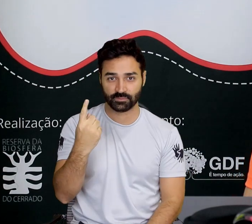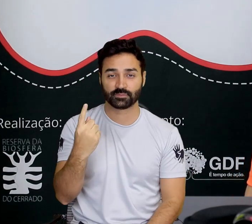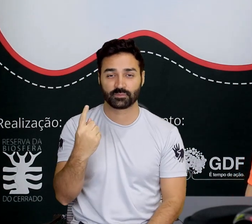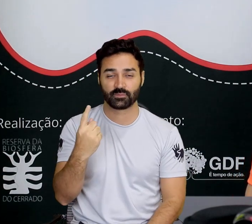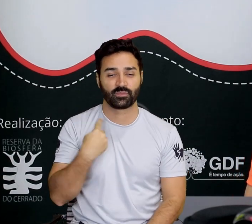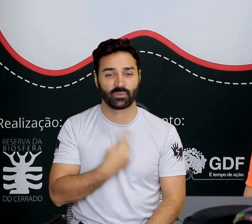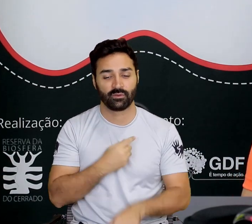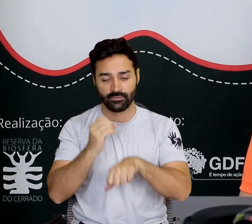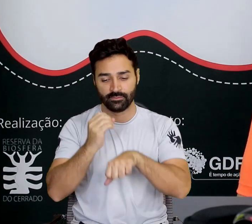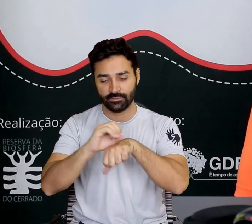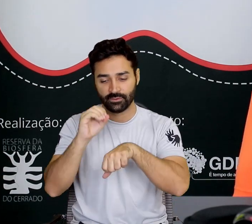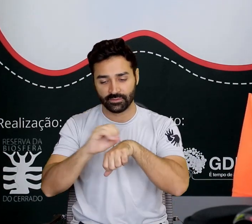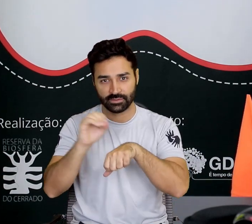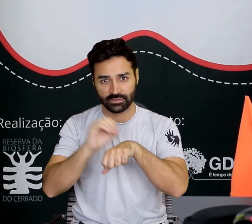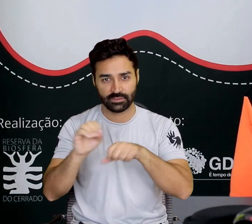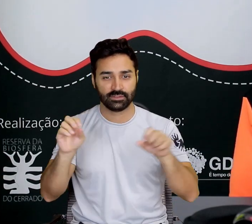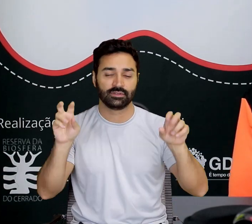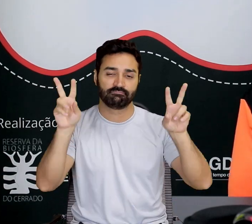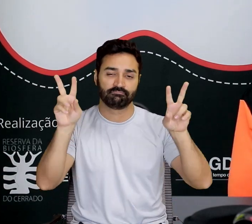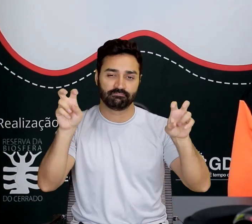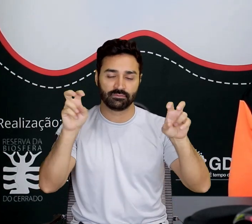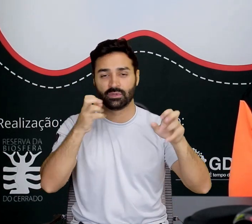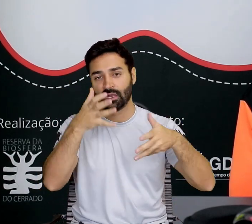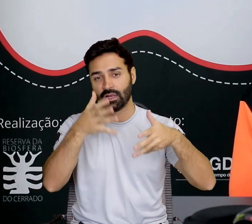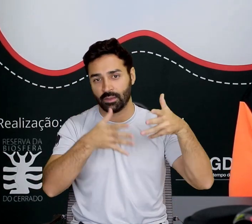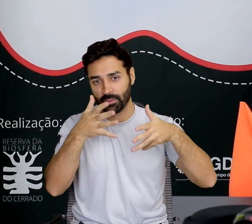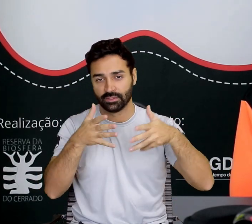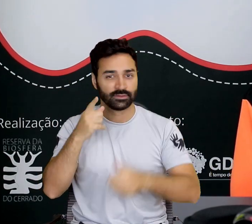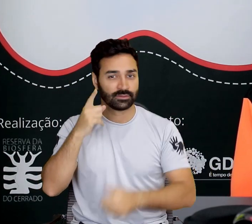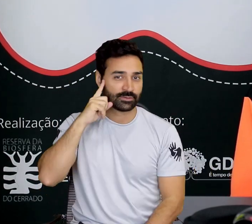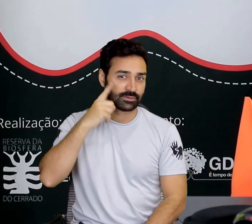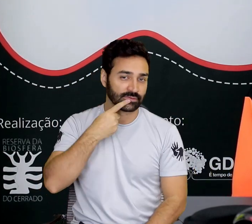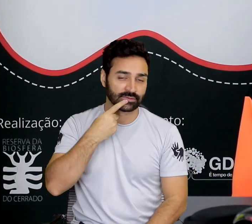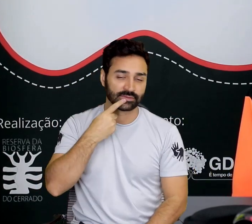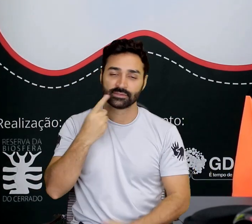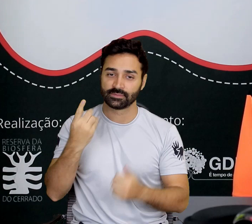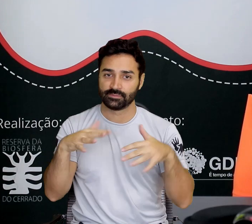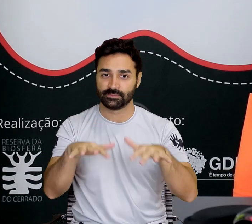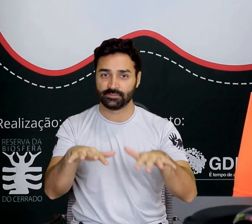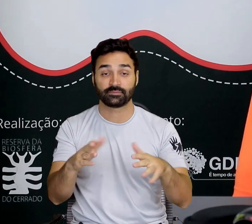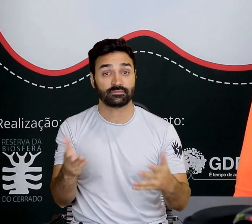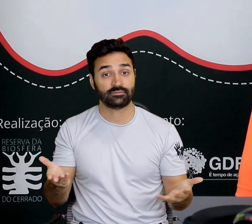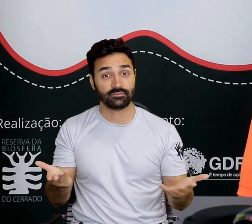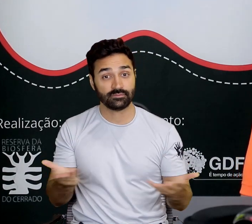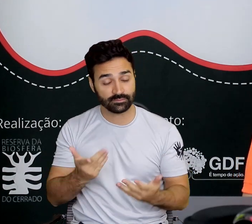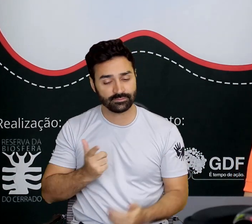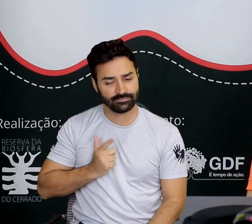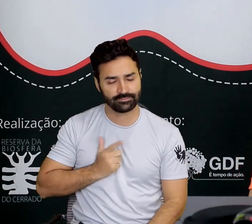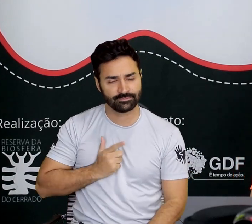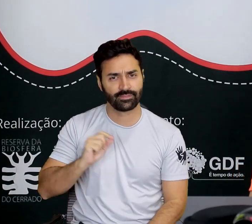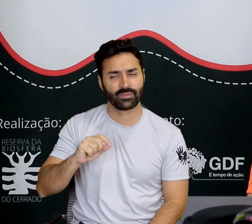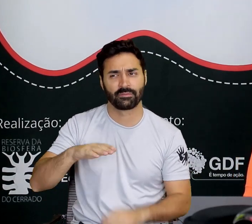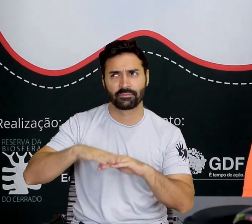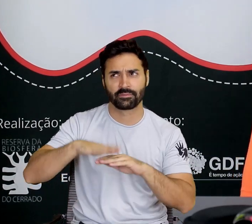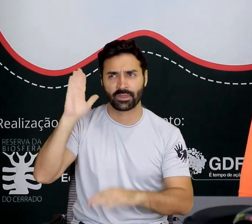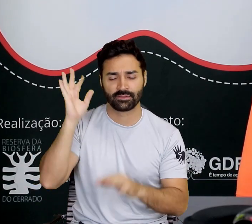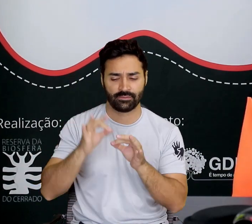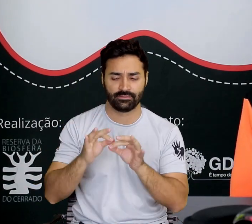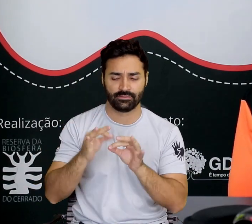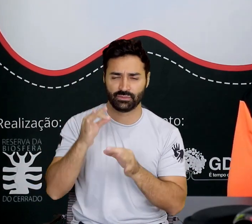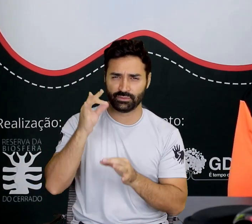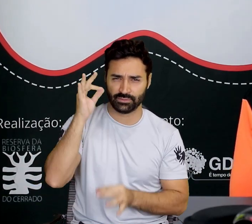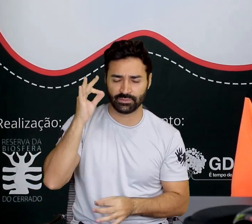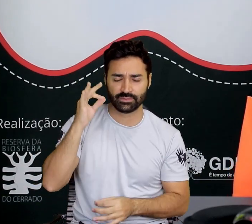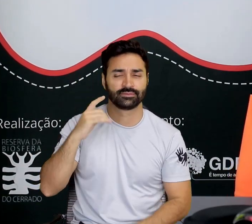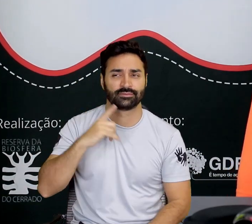nossa oficina Tópicos em Libras, Surdez e Inclusão. E hoje nós temos mais um monte de coisa